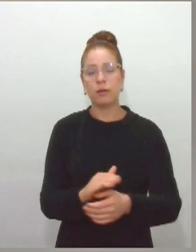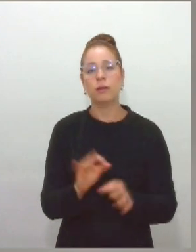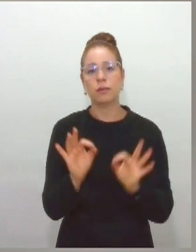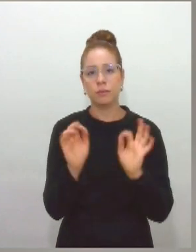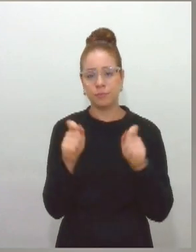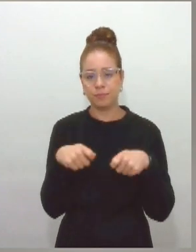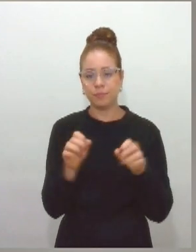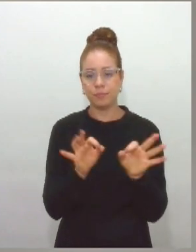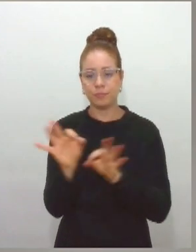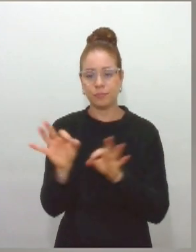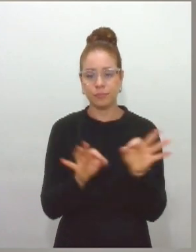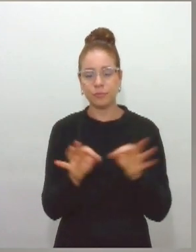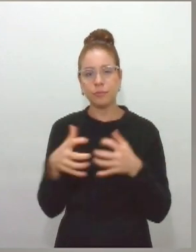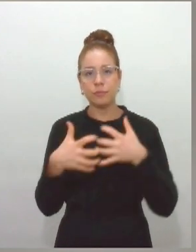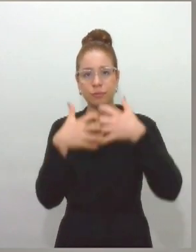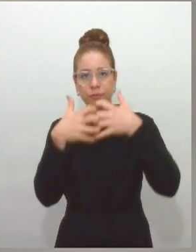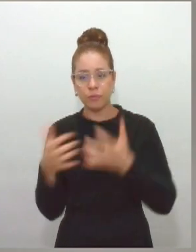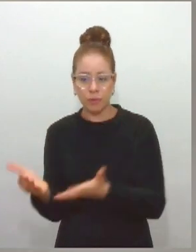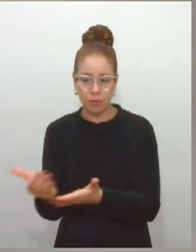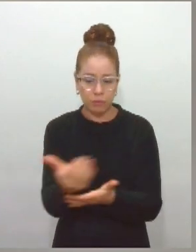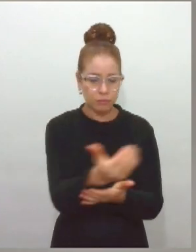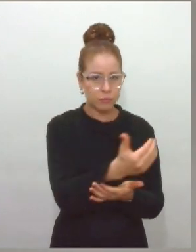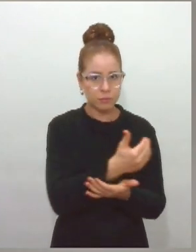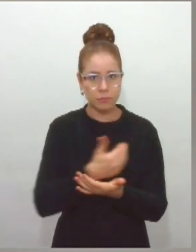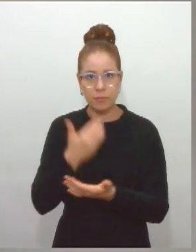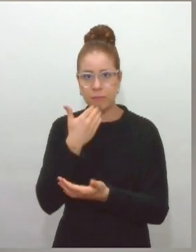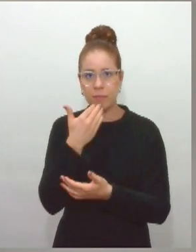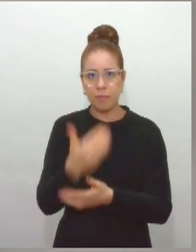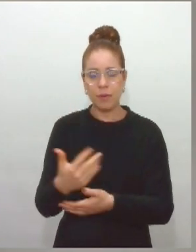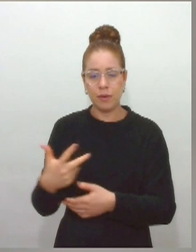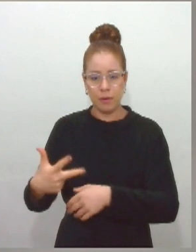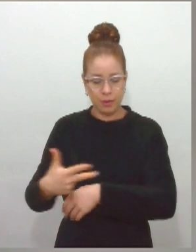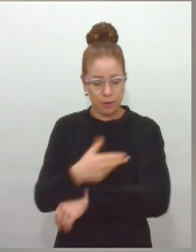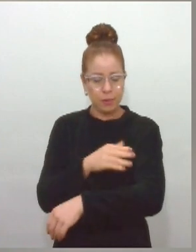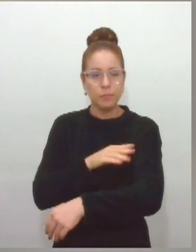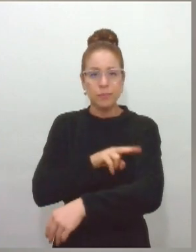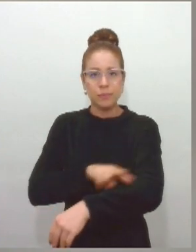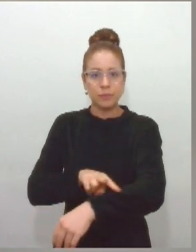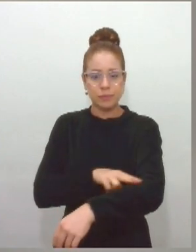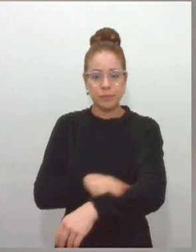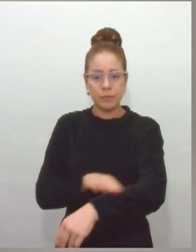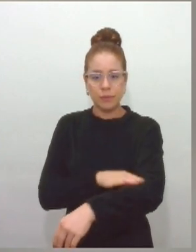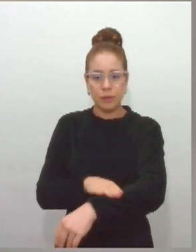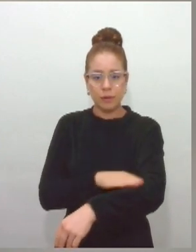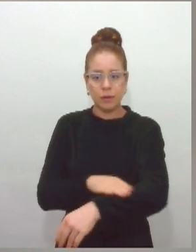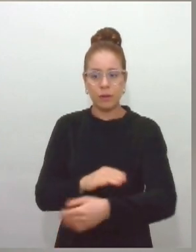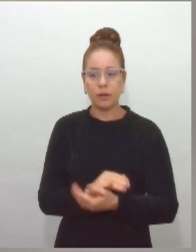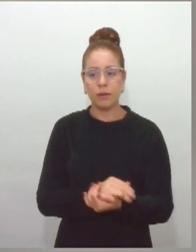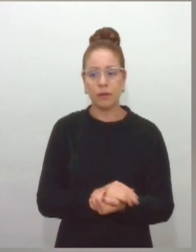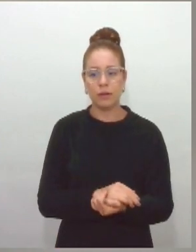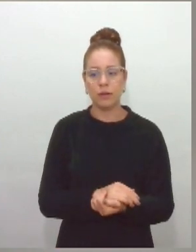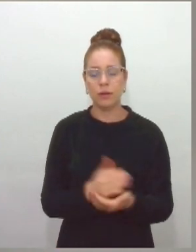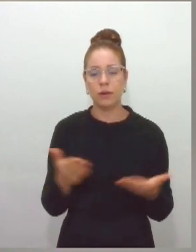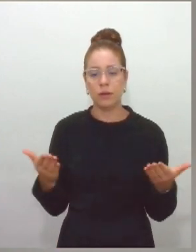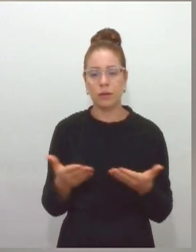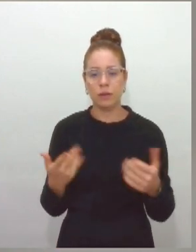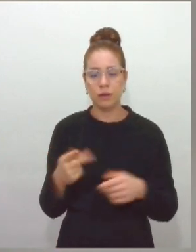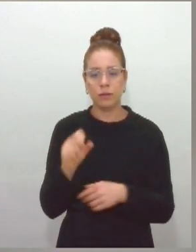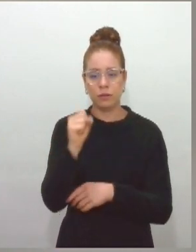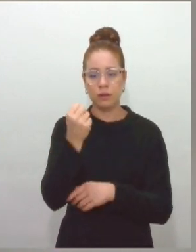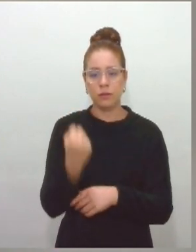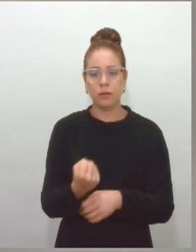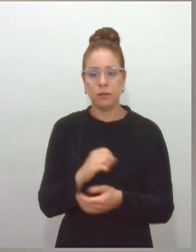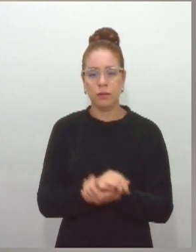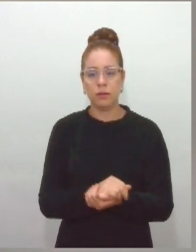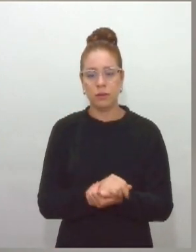de captação de pele para o transplante. A gente tem bancos de pele em outros estados e a solicitação ela é